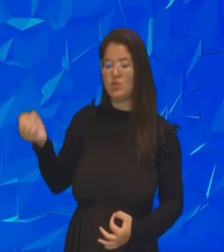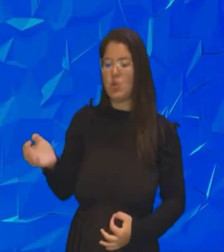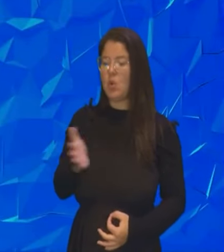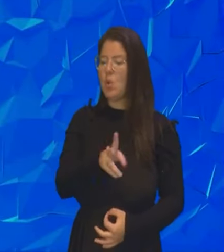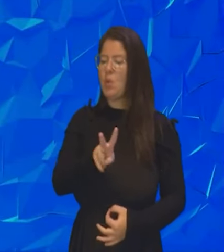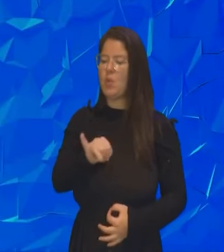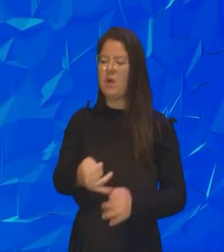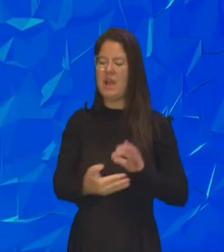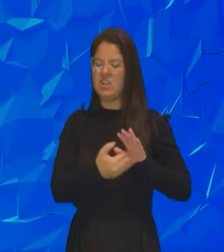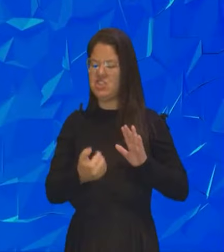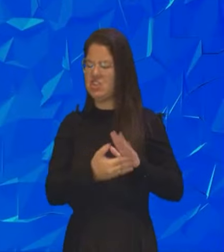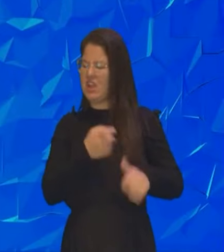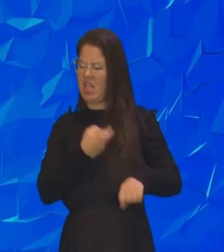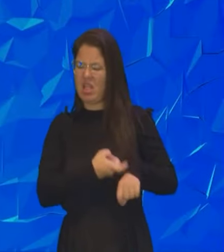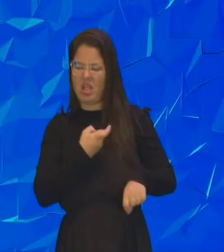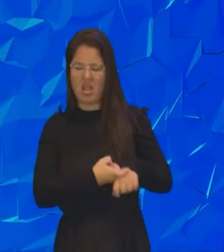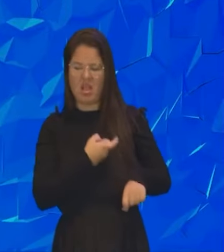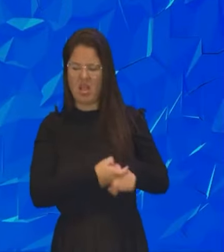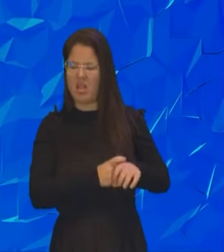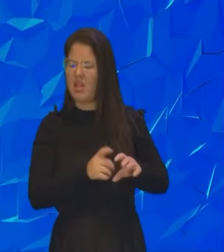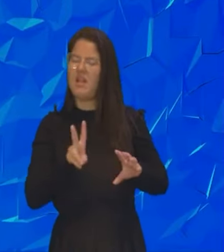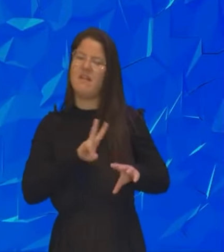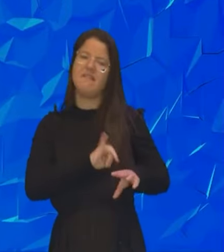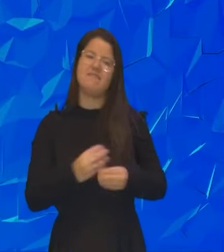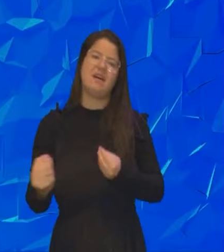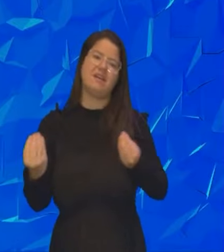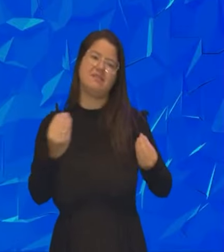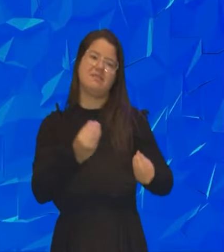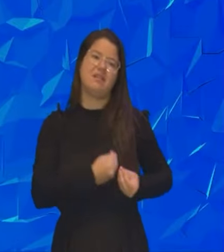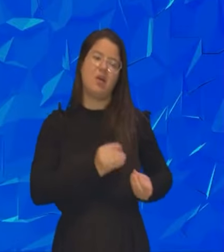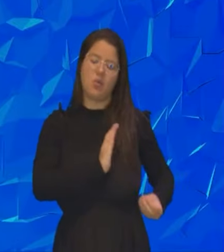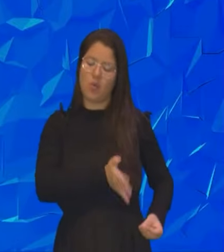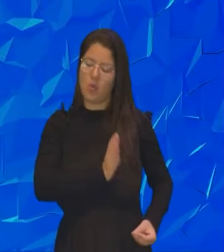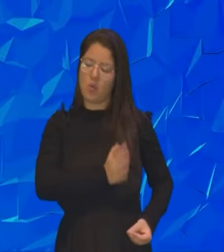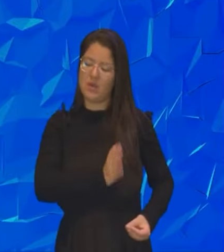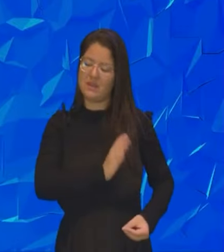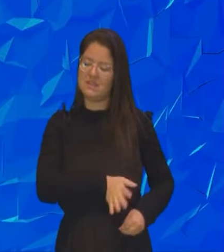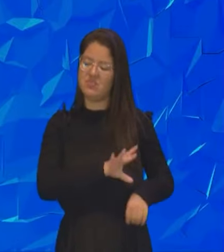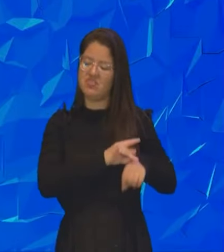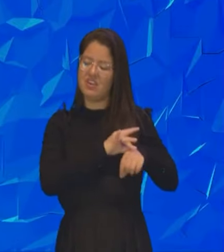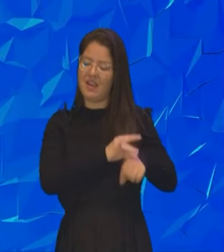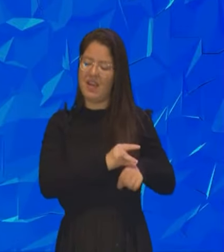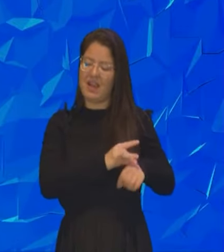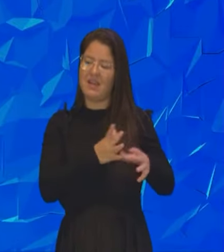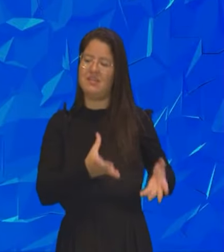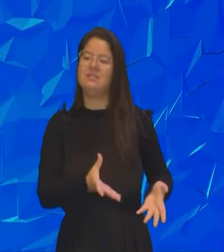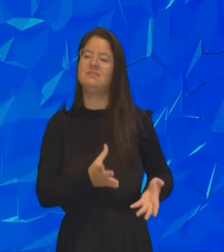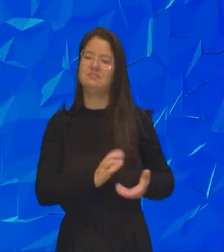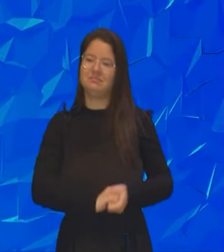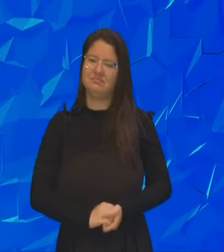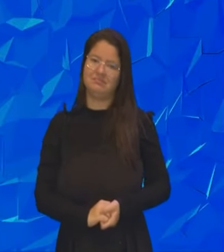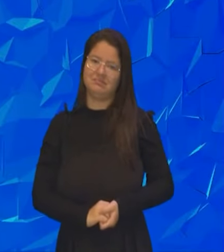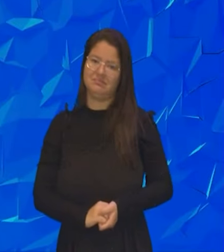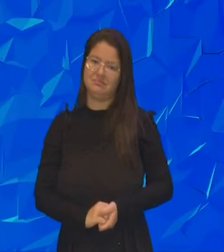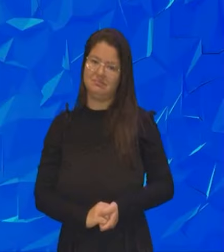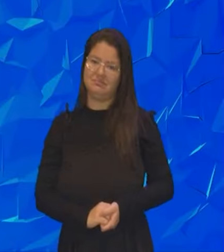o coração de pedra, e lhes darei um coração de carne.